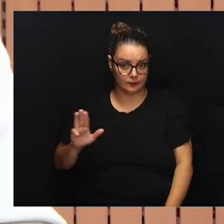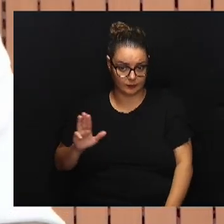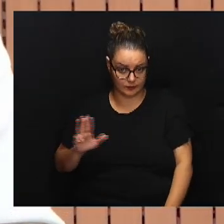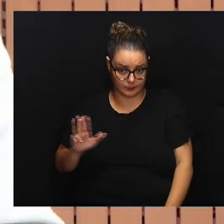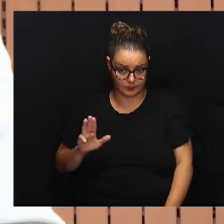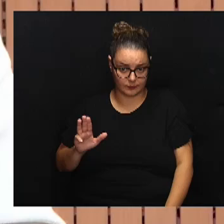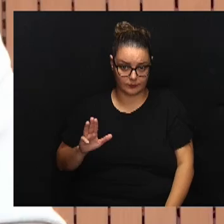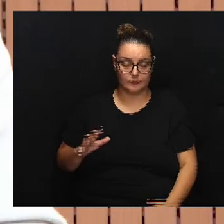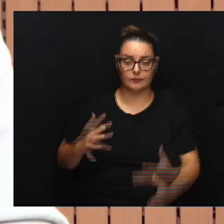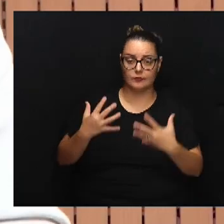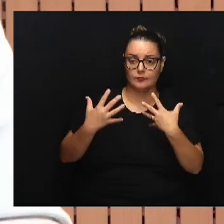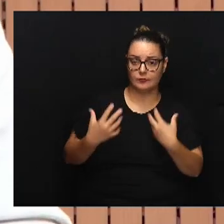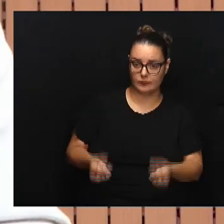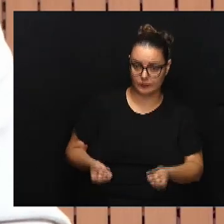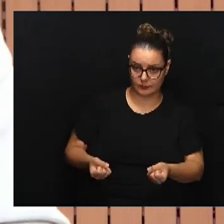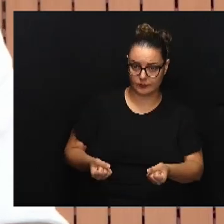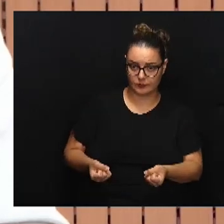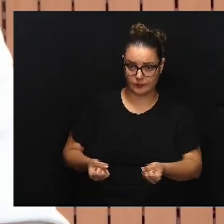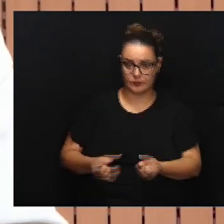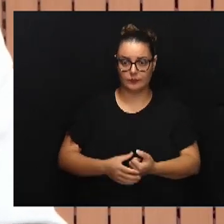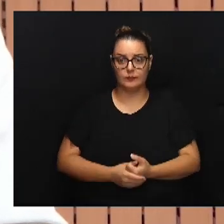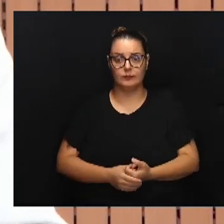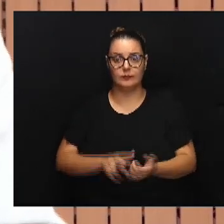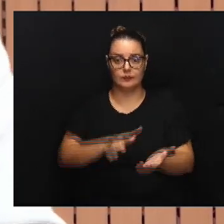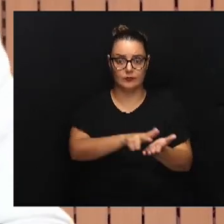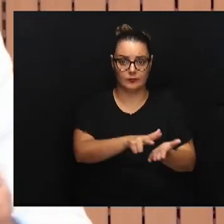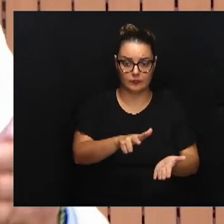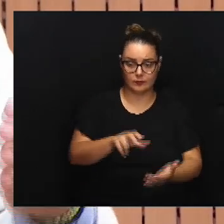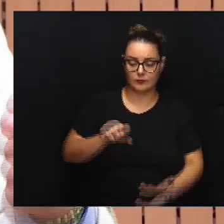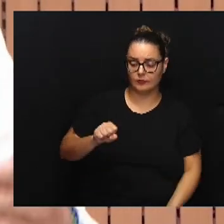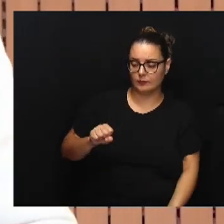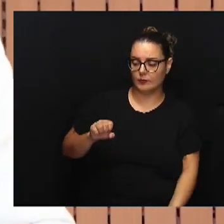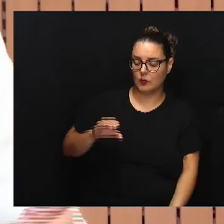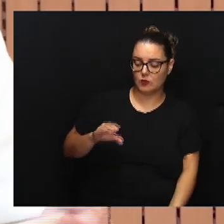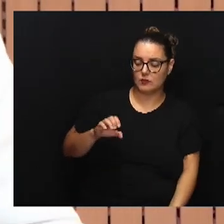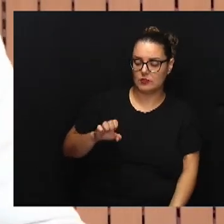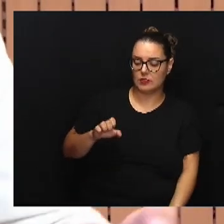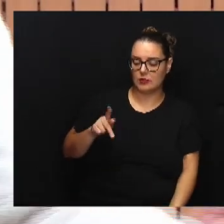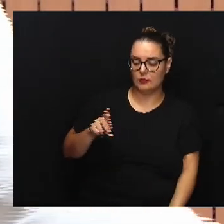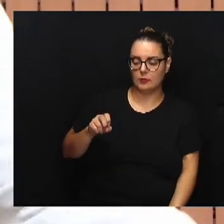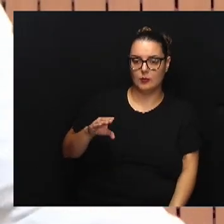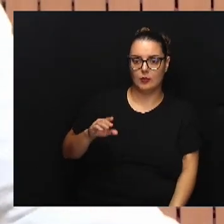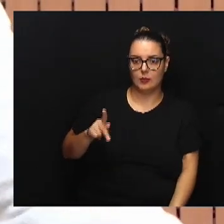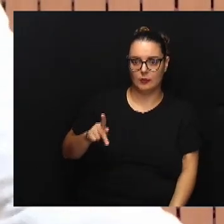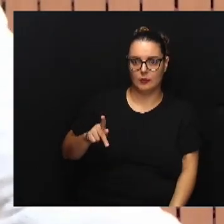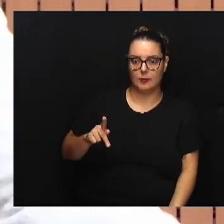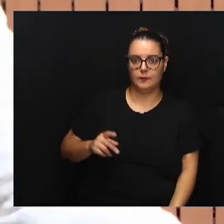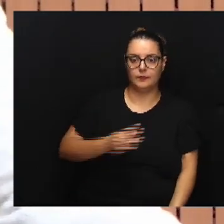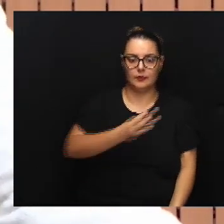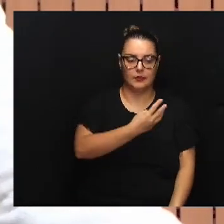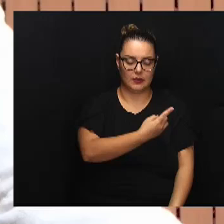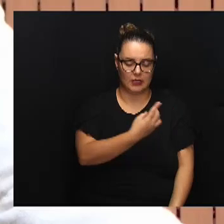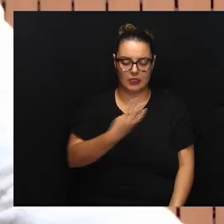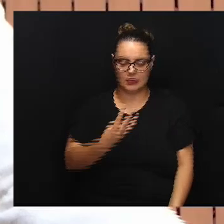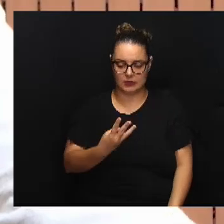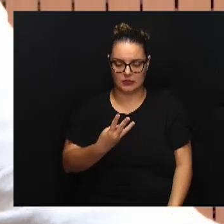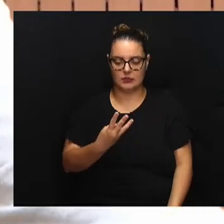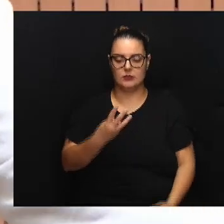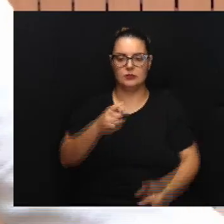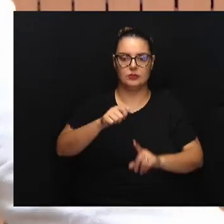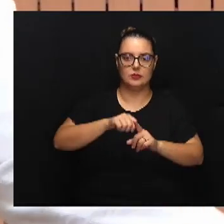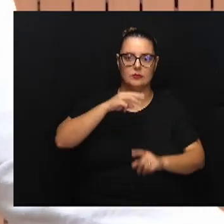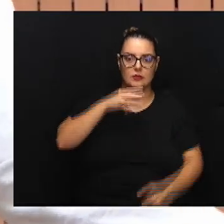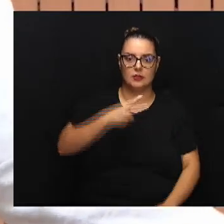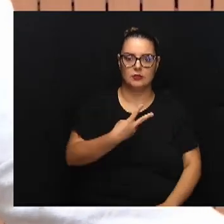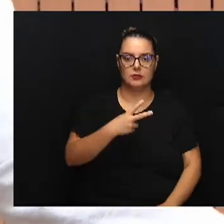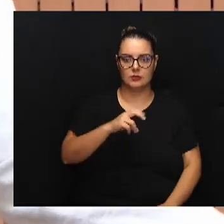que sancionou a regulamentação do CEPOP, é de 13 de março de 2025. 4